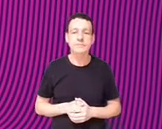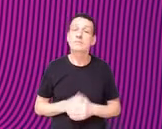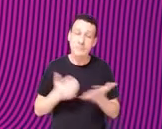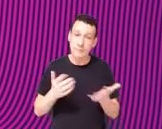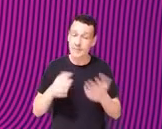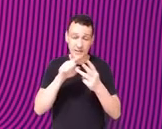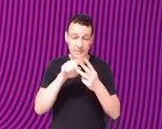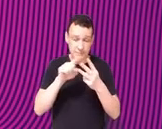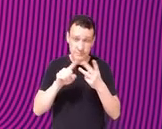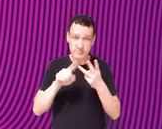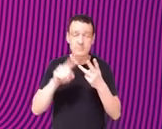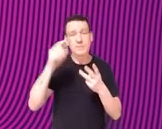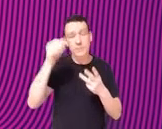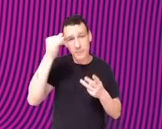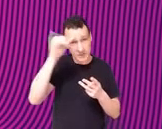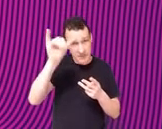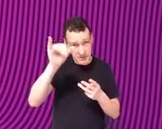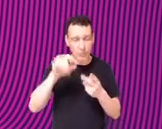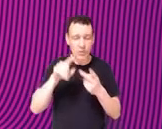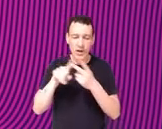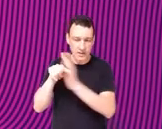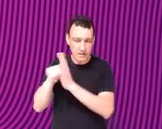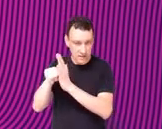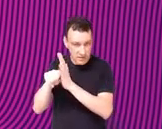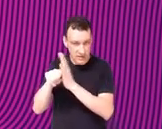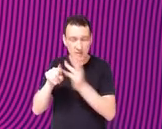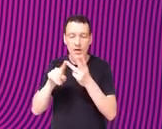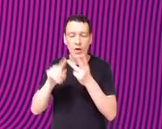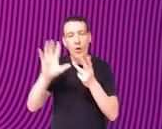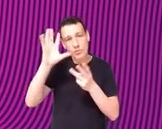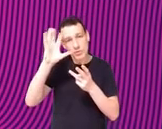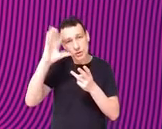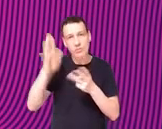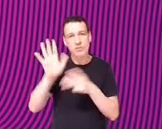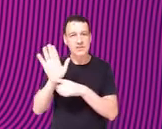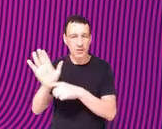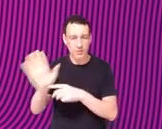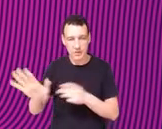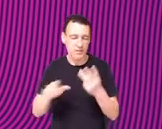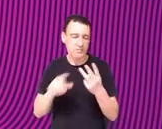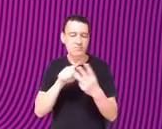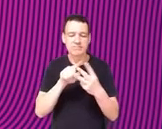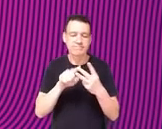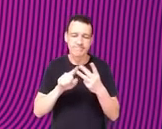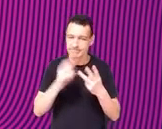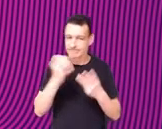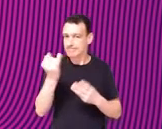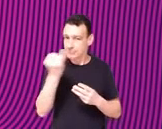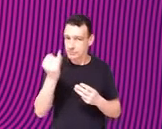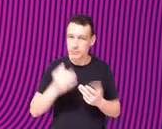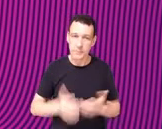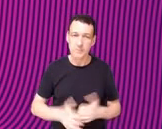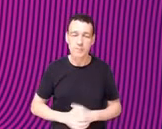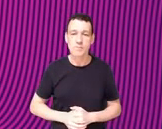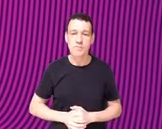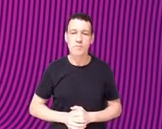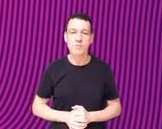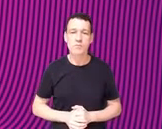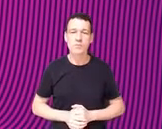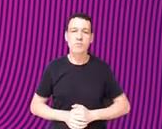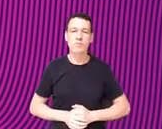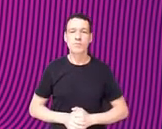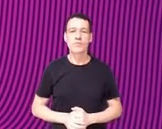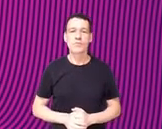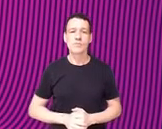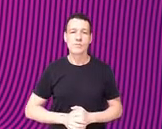quer no diagnóstico, quer na terapêutica. E perante a identificação destes roadblocks,